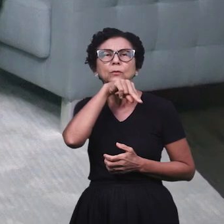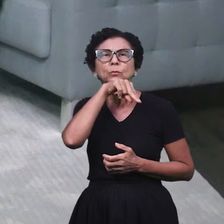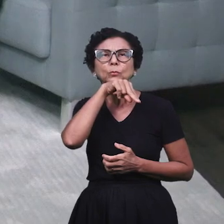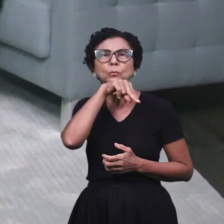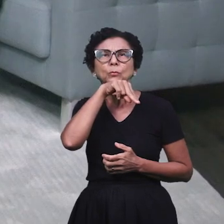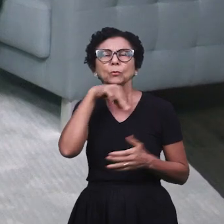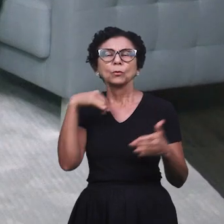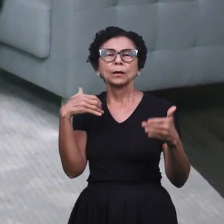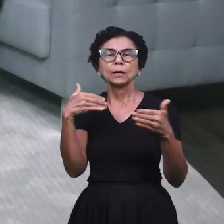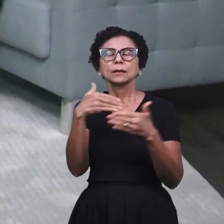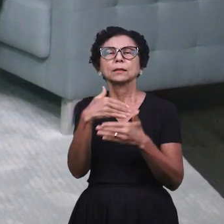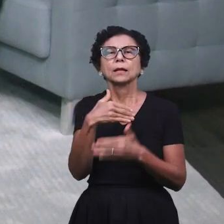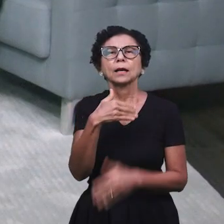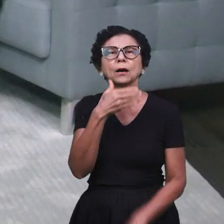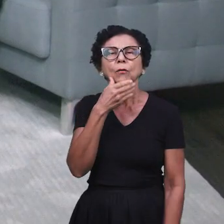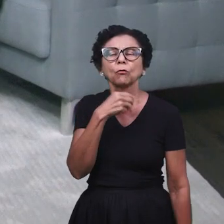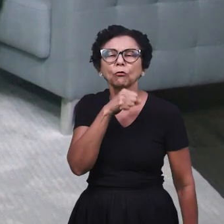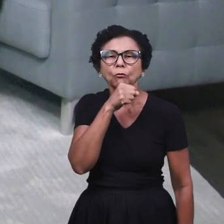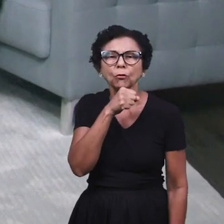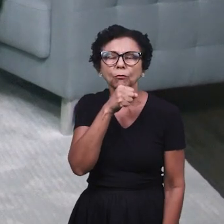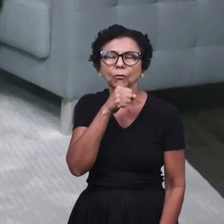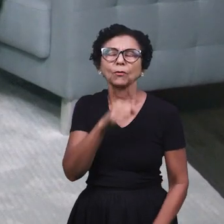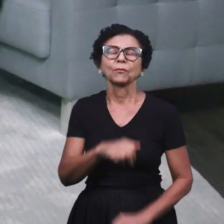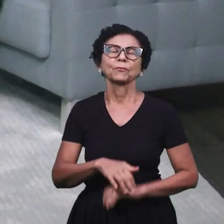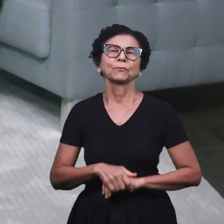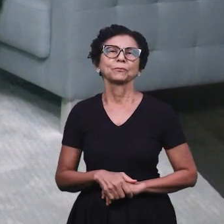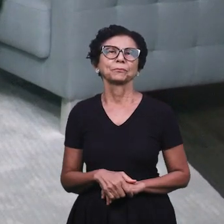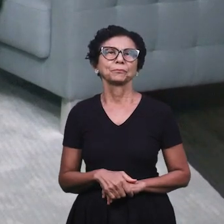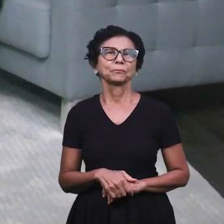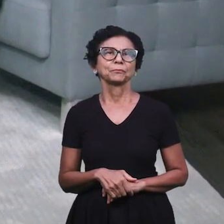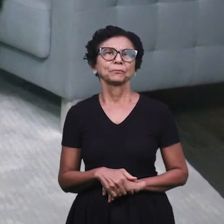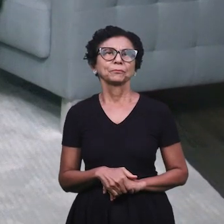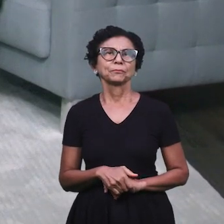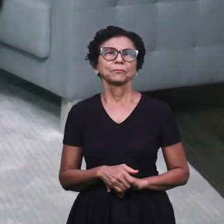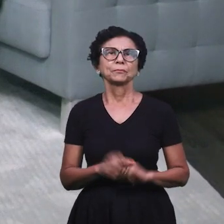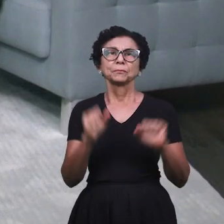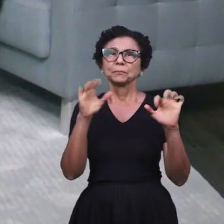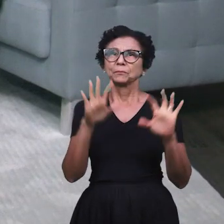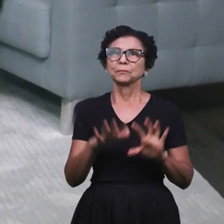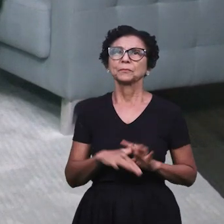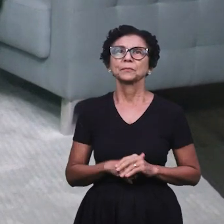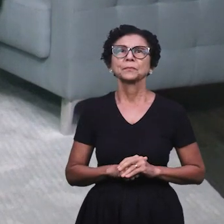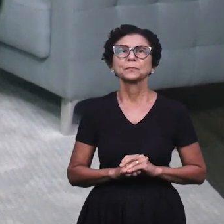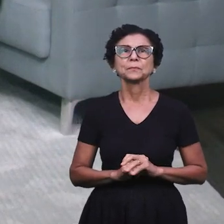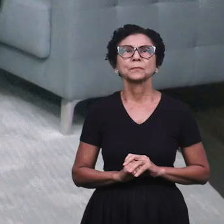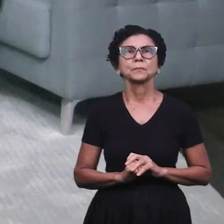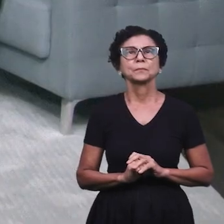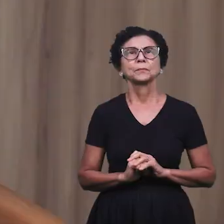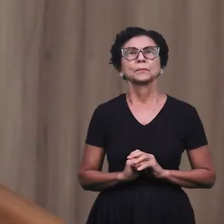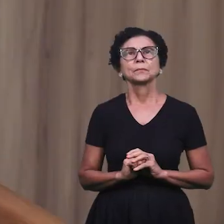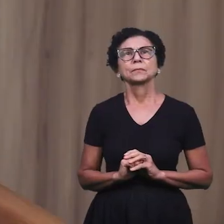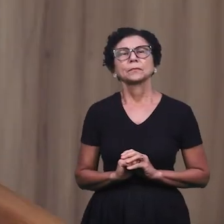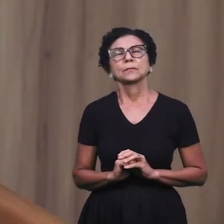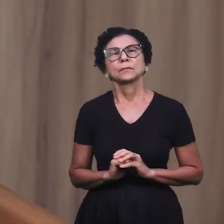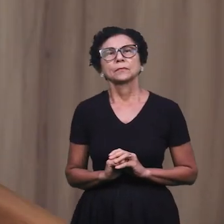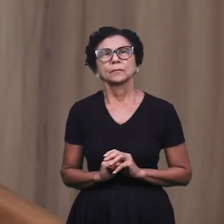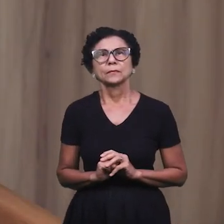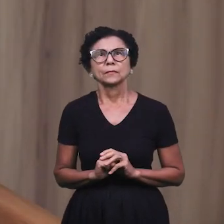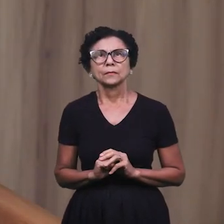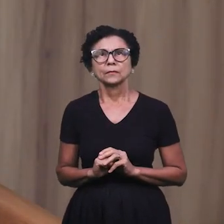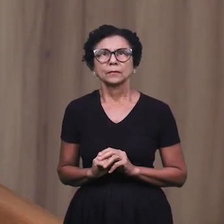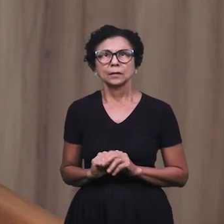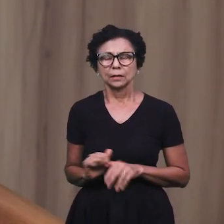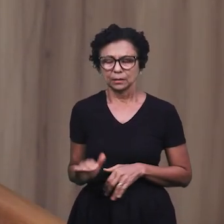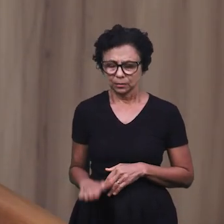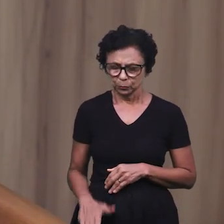né? Envolvendo a todos na família. Que bênção. É isso mesmo, pastor Abel, é uma relação desde o pequeno